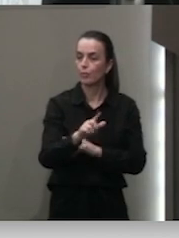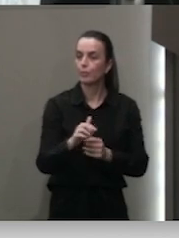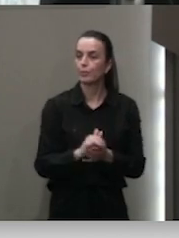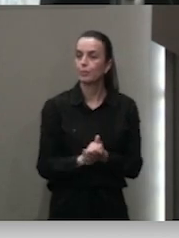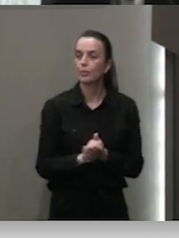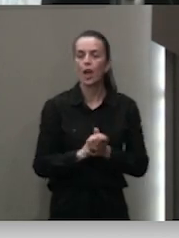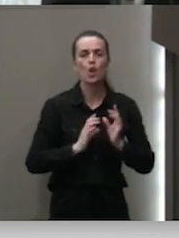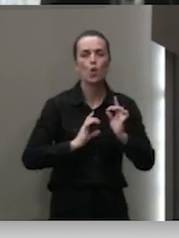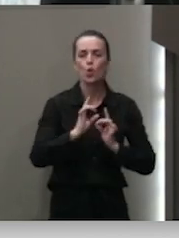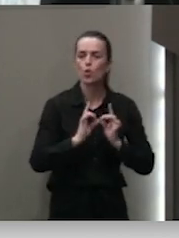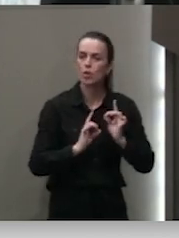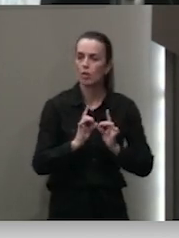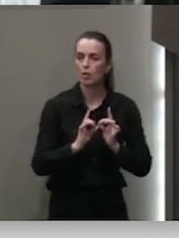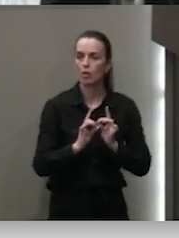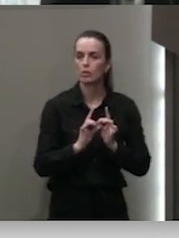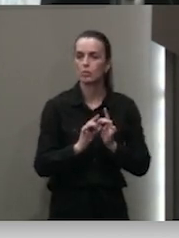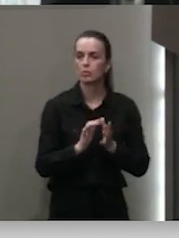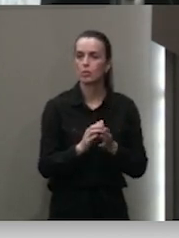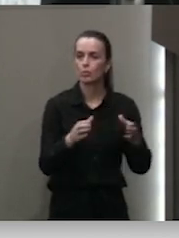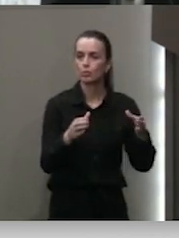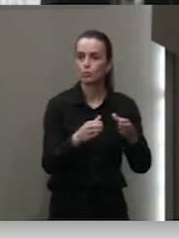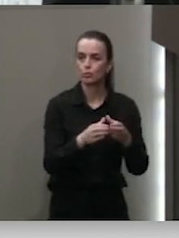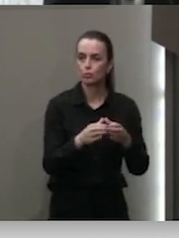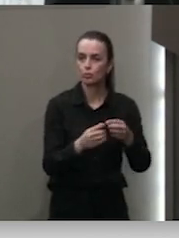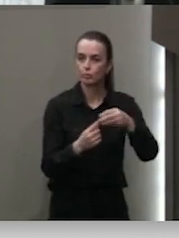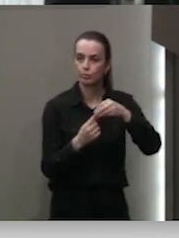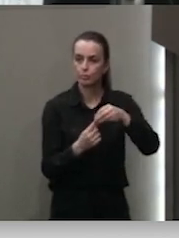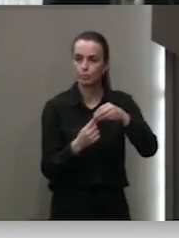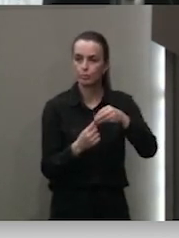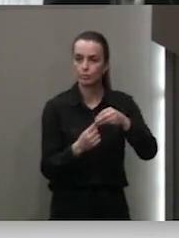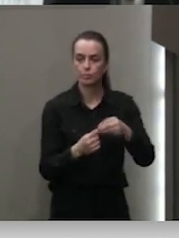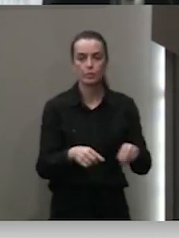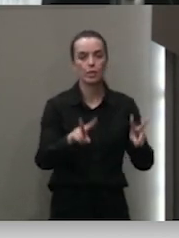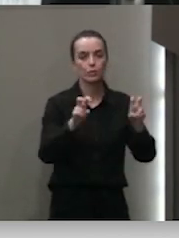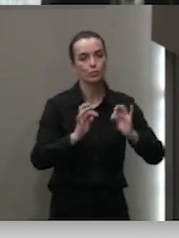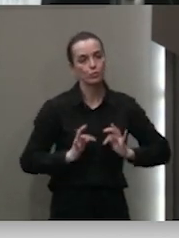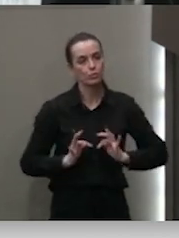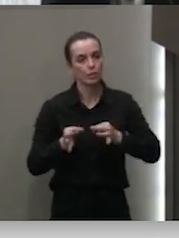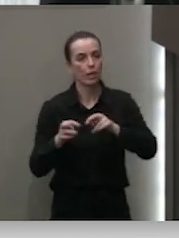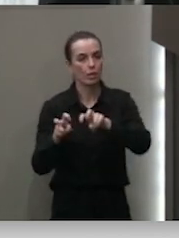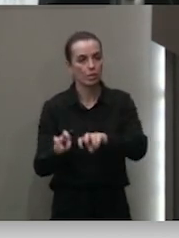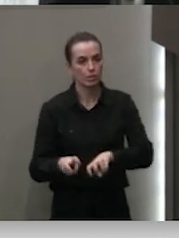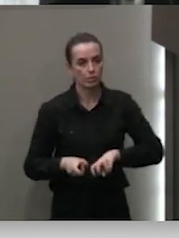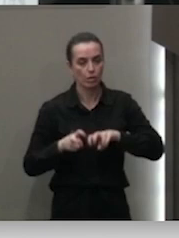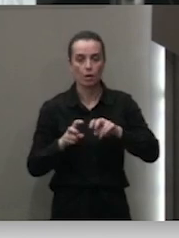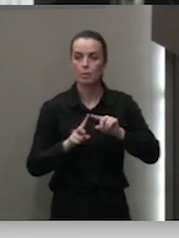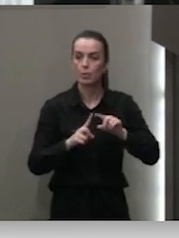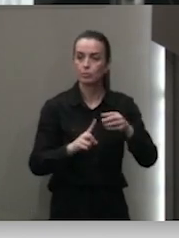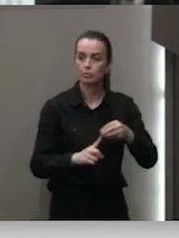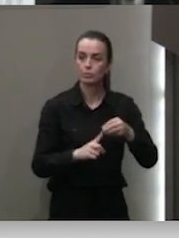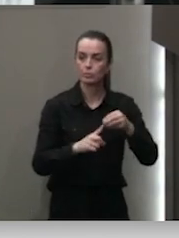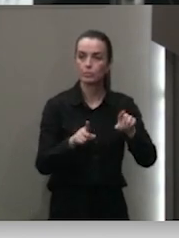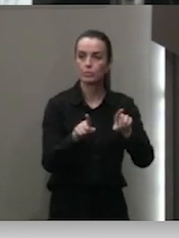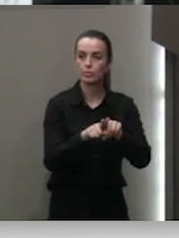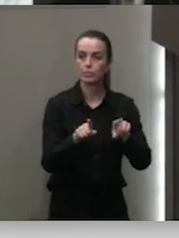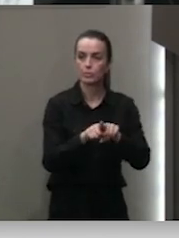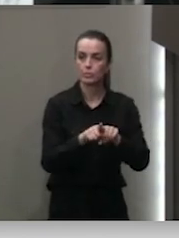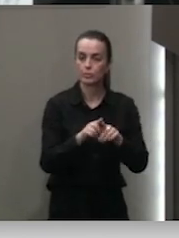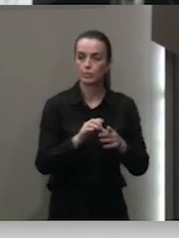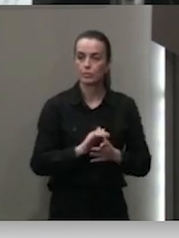coordenações dos grupos que o senhor fez aí principalmente por essa questão da tecnoagro mas principalmente também por essa